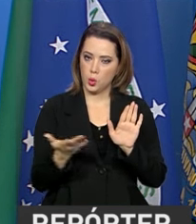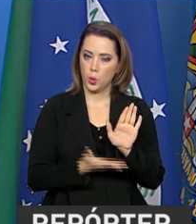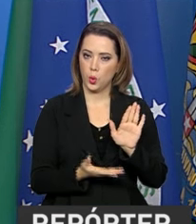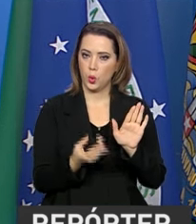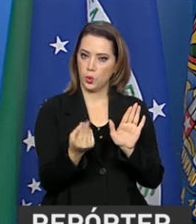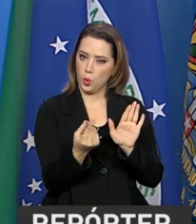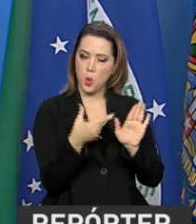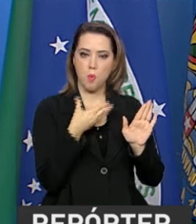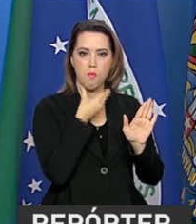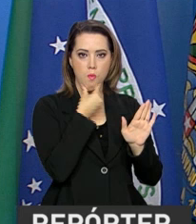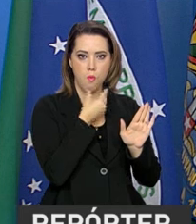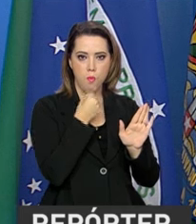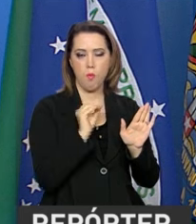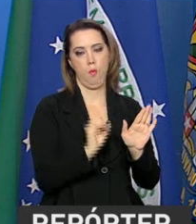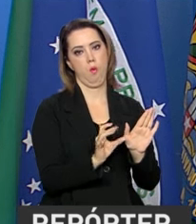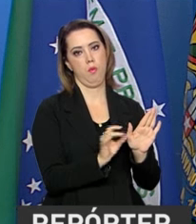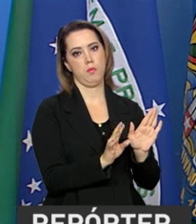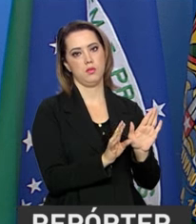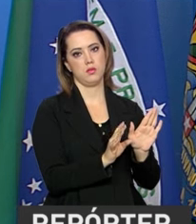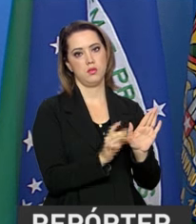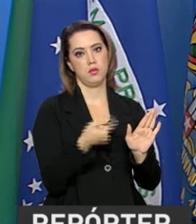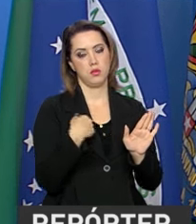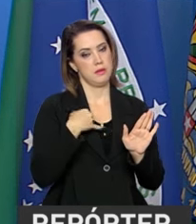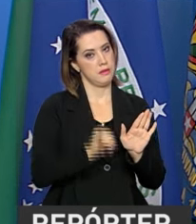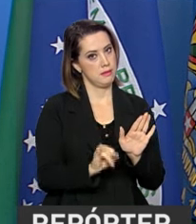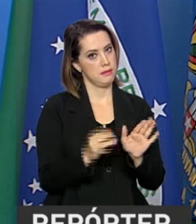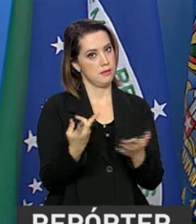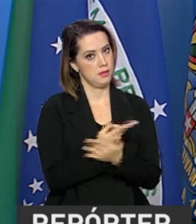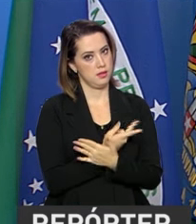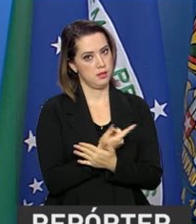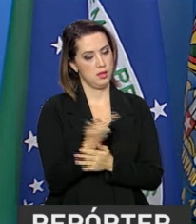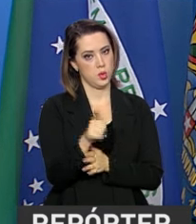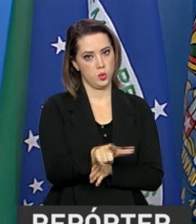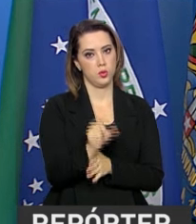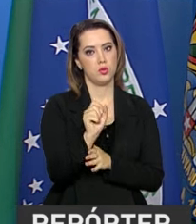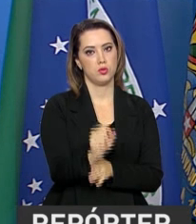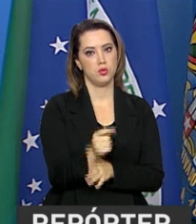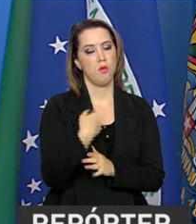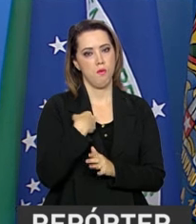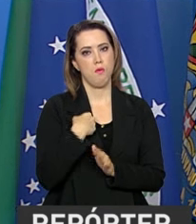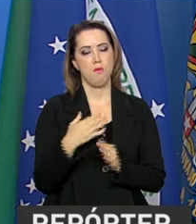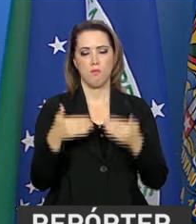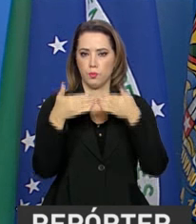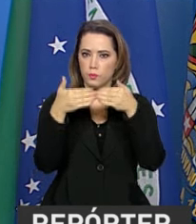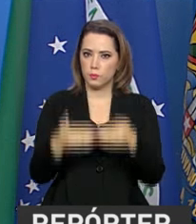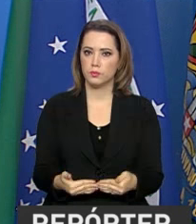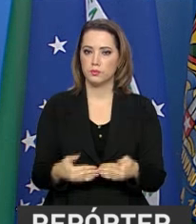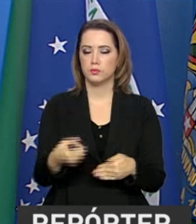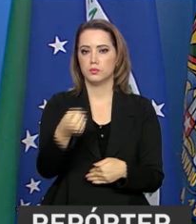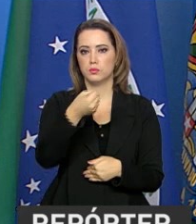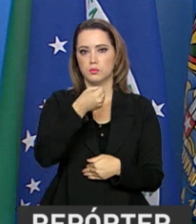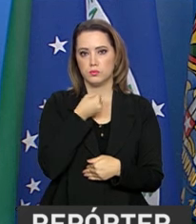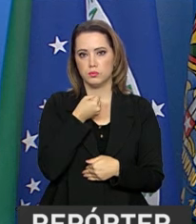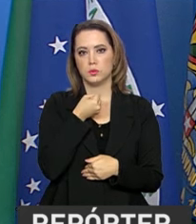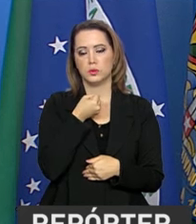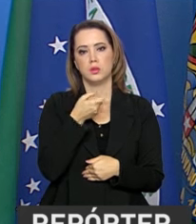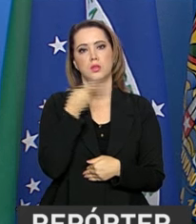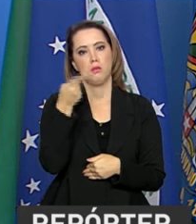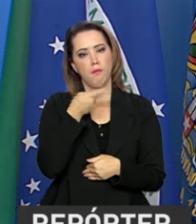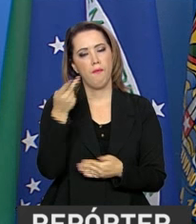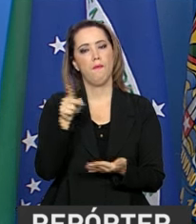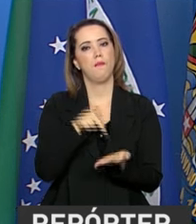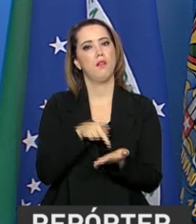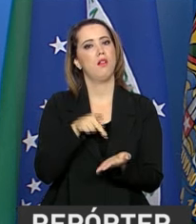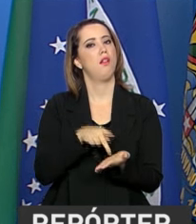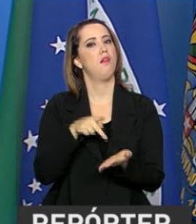fala, eu quero dizer que quando surgirem fatos desta natureza, eu virei a público para contestá-las